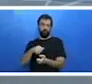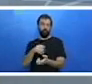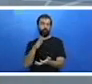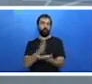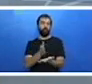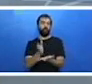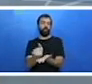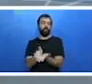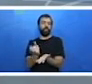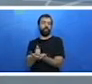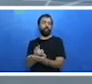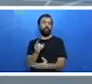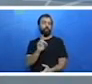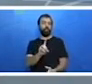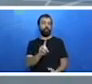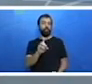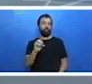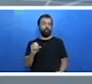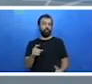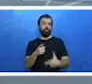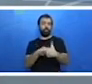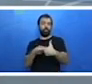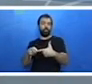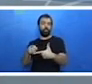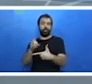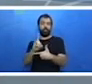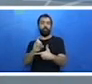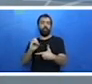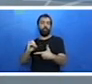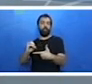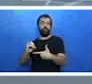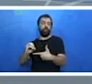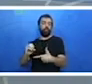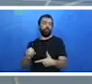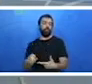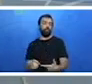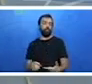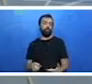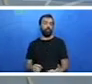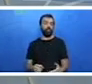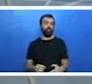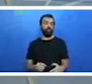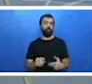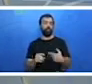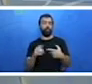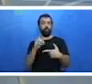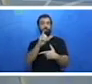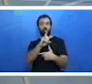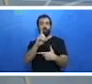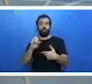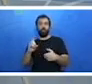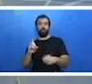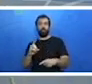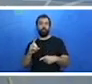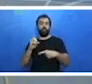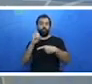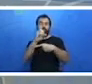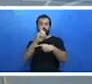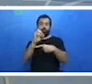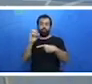por 10. Nossa, professora, se ele foi dividido por 10, eu sei que o 10 já vai embaixo, no